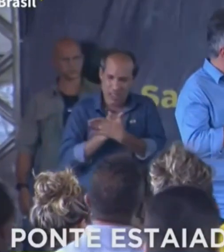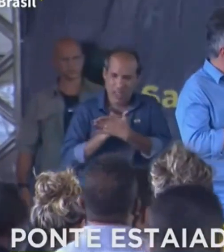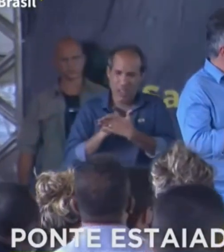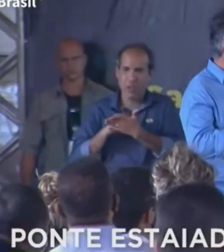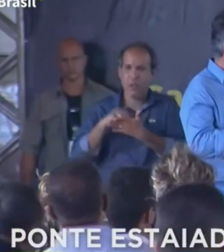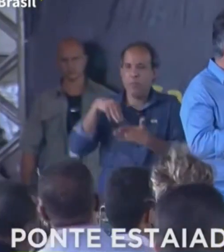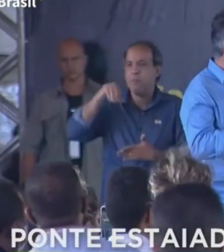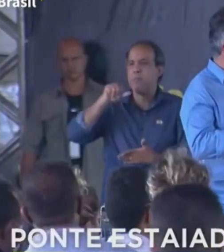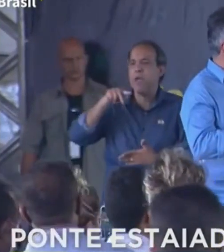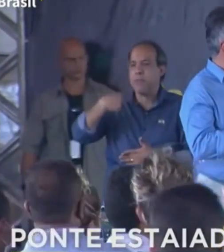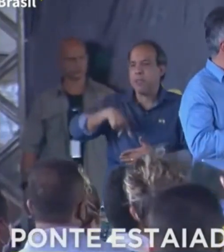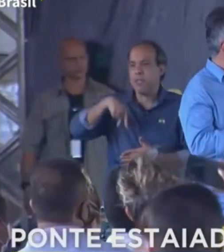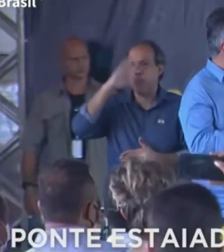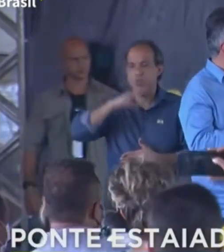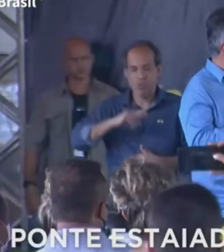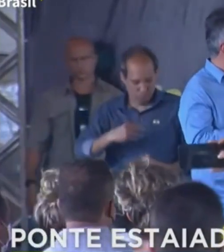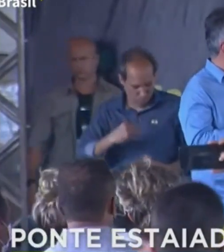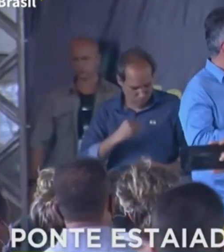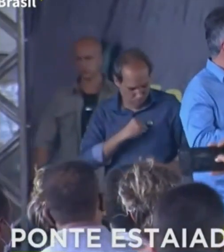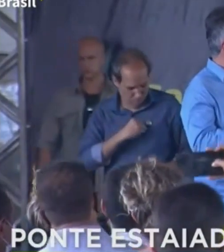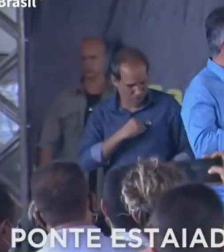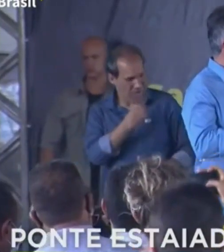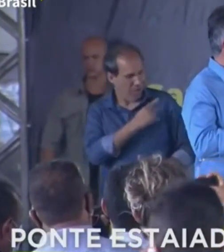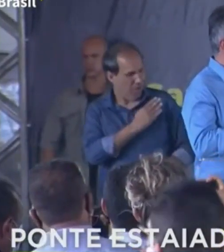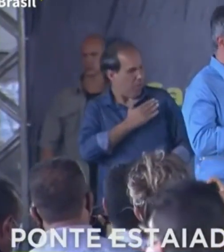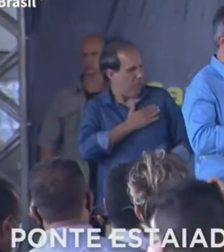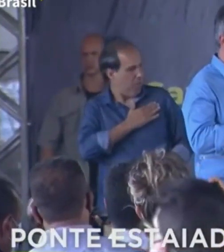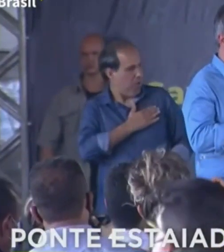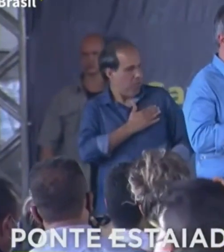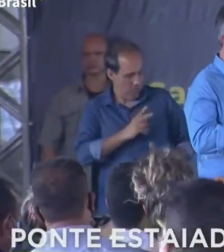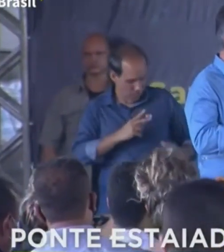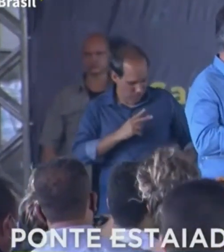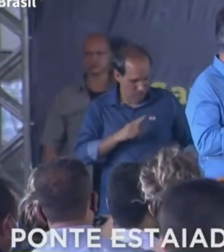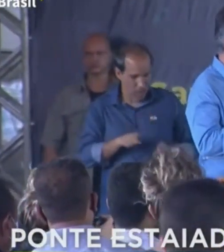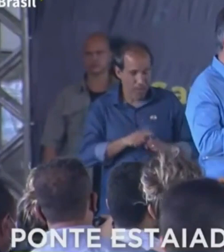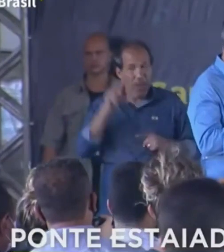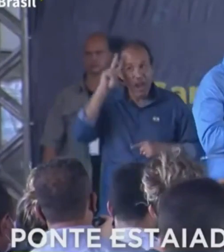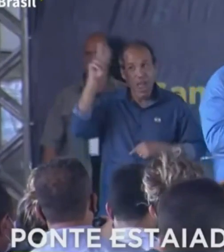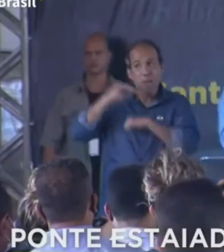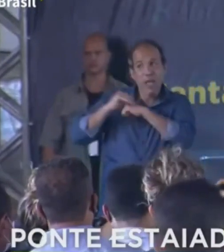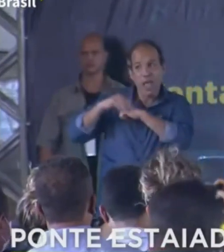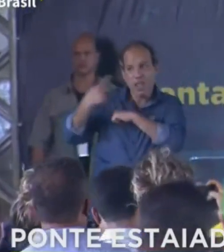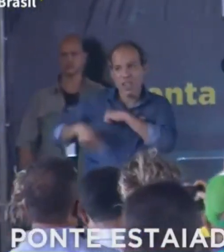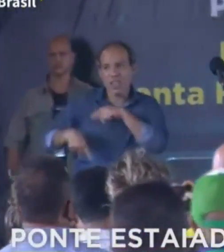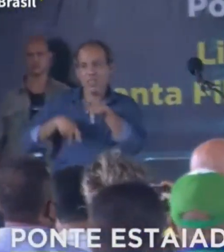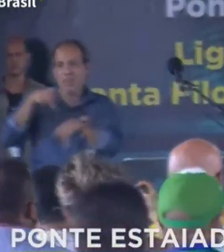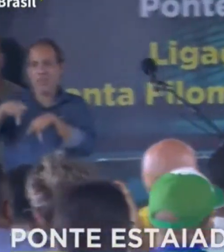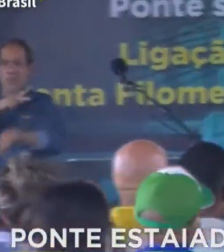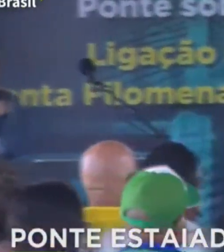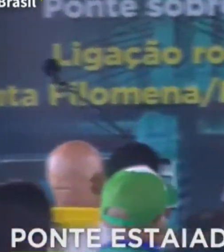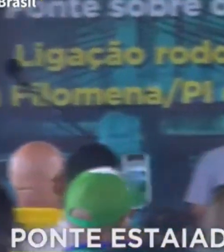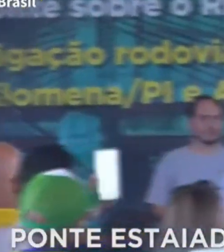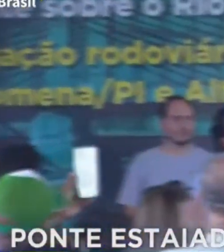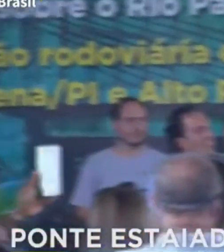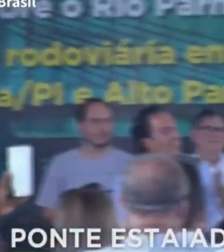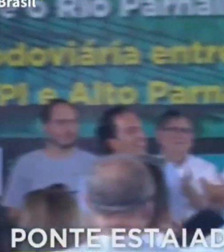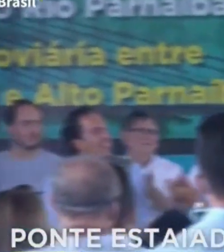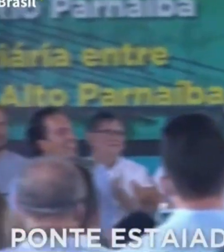senhor levar no seu peito com carinho e lembrar desse dia tão importante para o povo do Piauí.